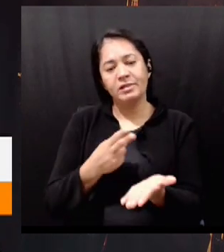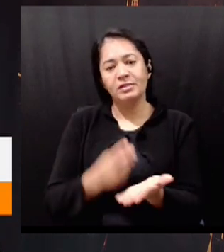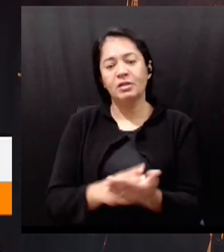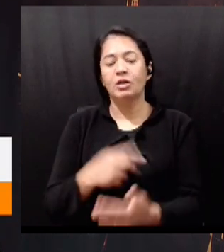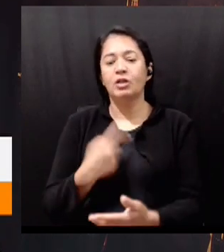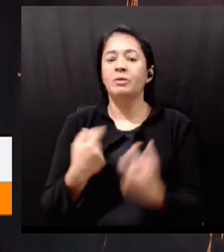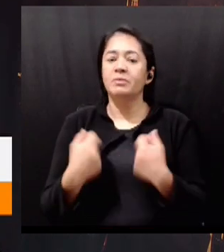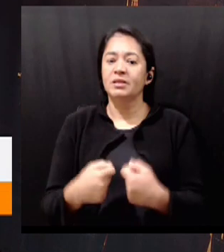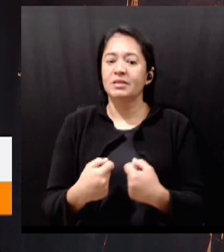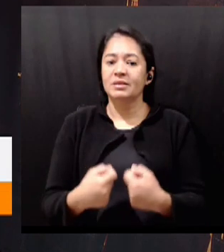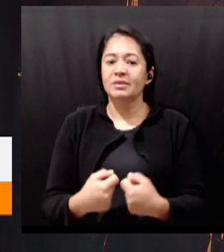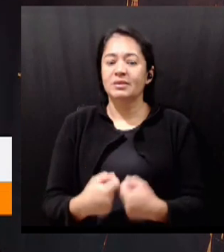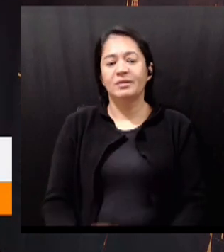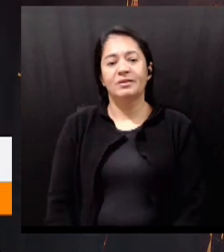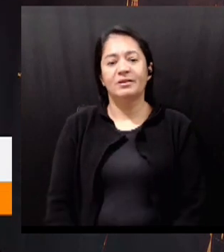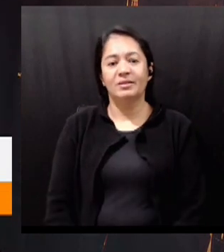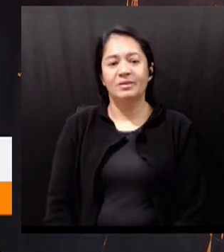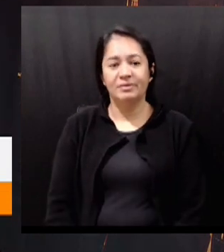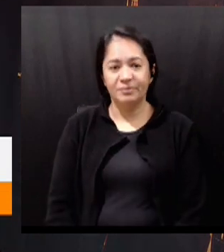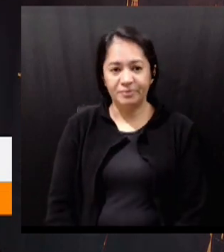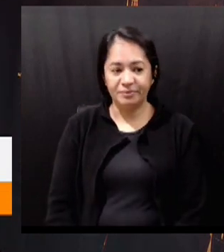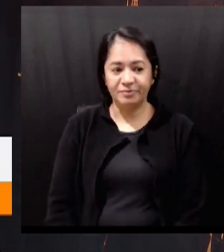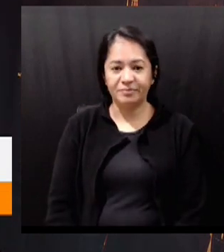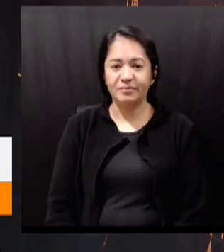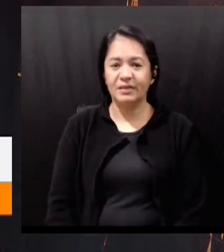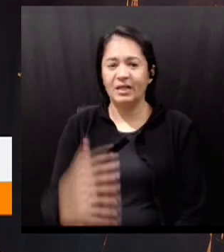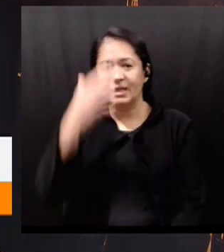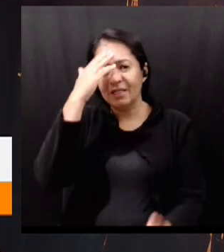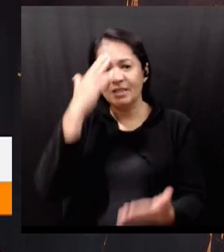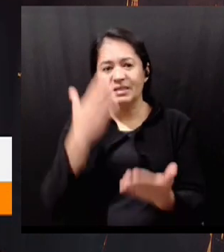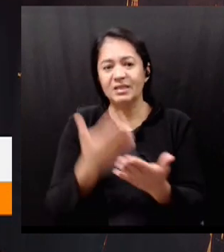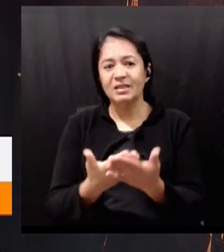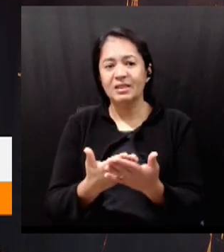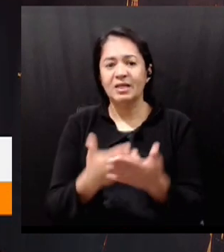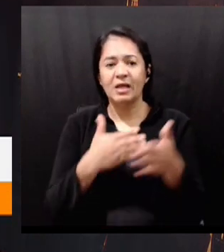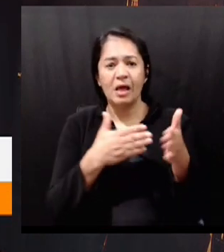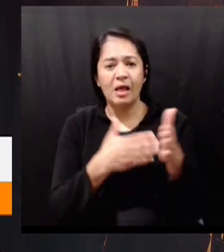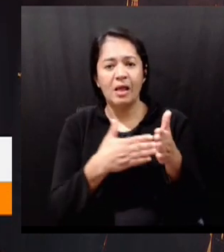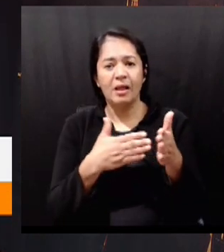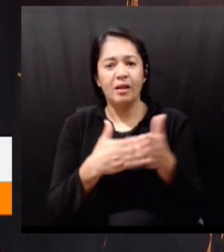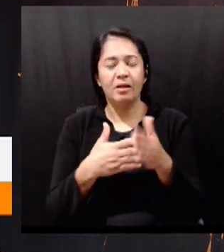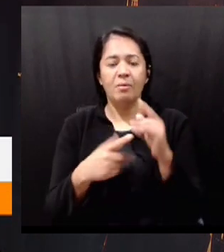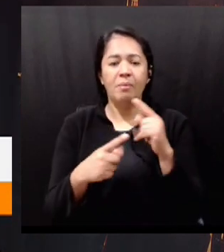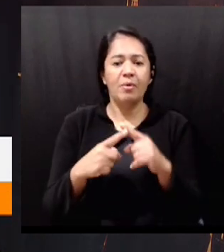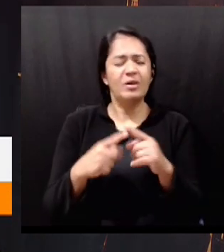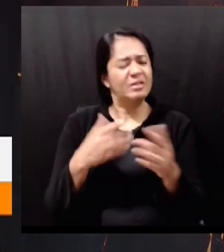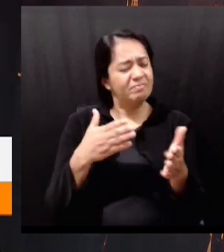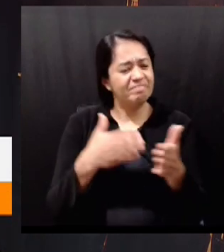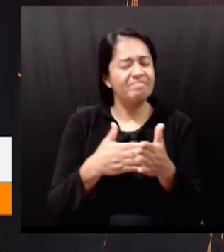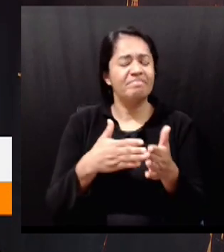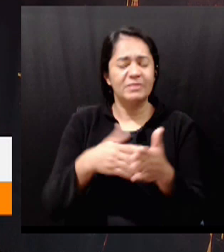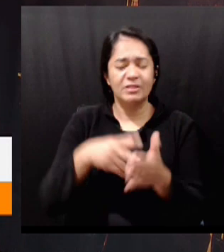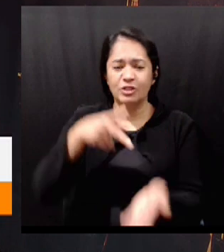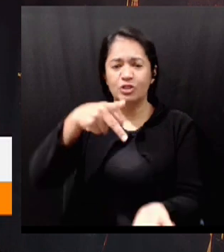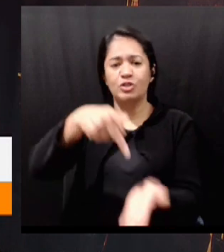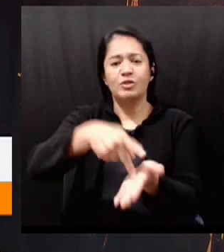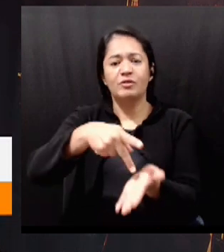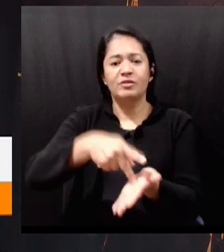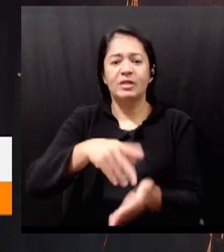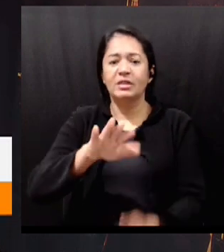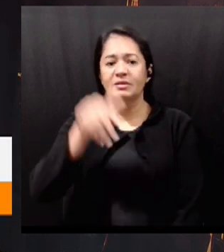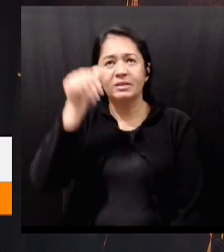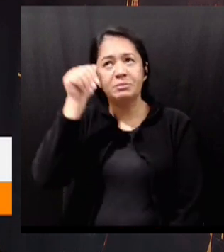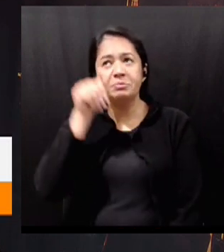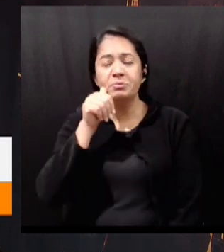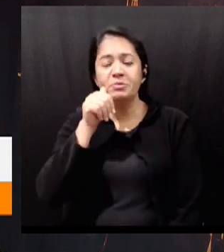tabu, quebrar essa crença que limita, porque isso limita mesmo. Às vezes a mulher ela se